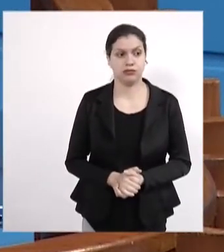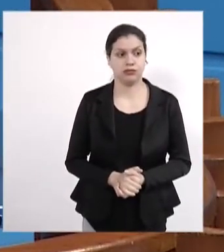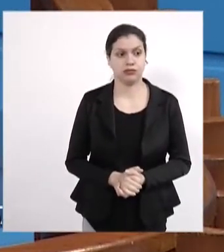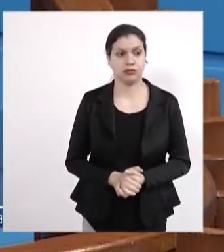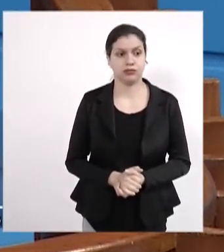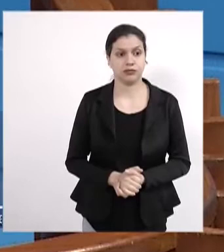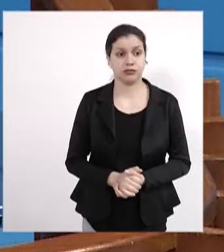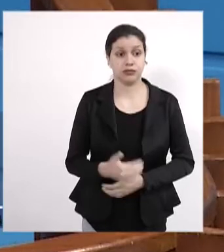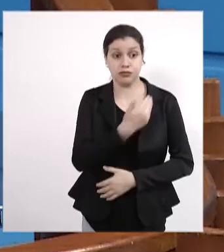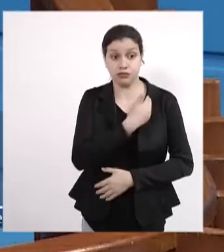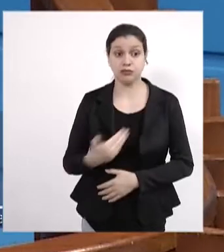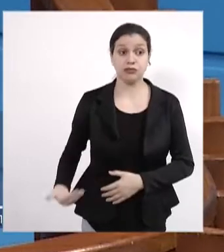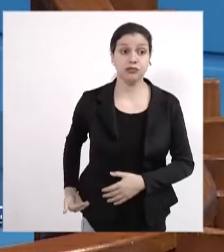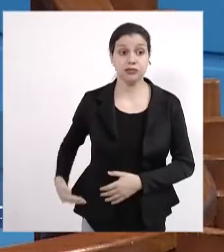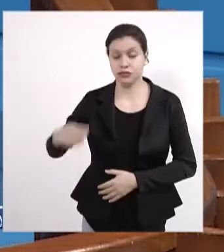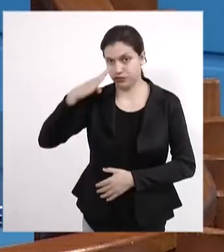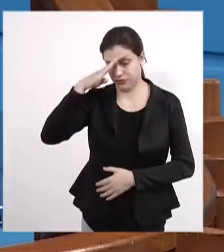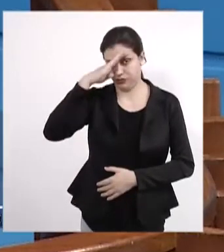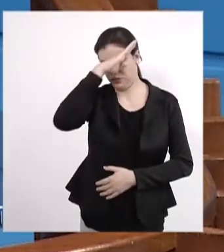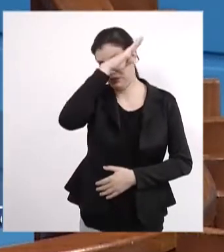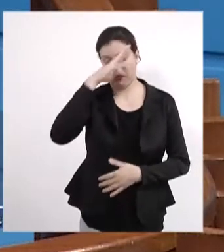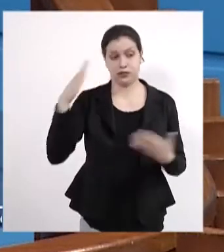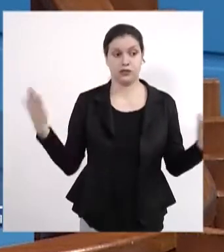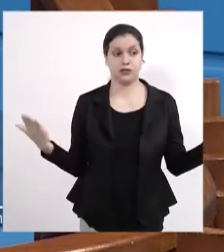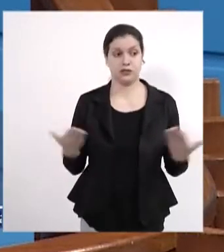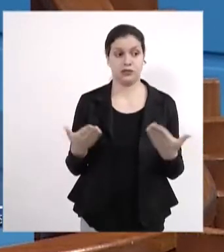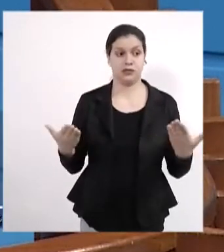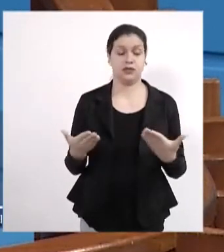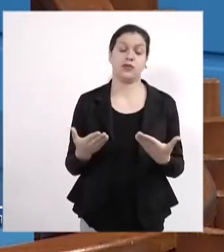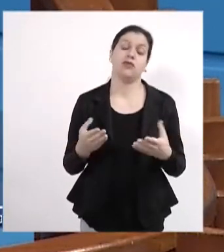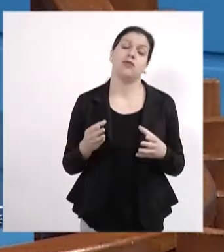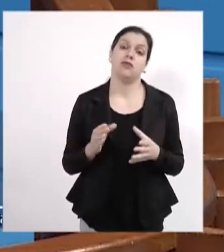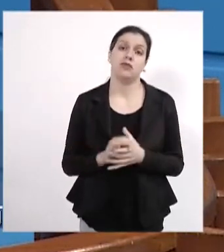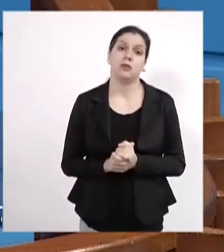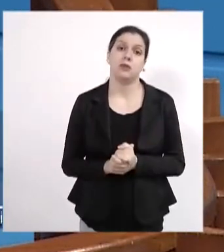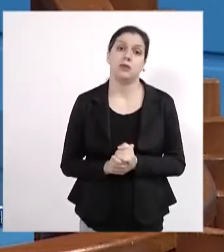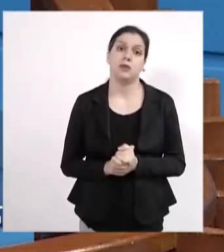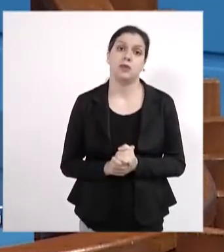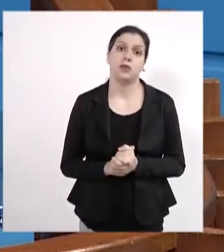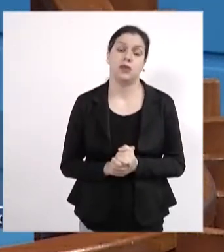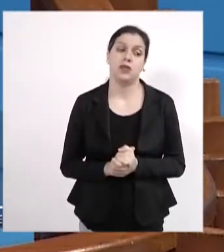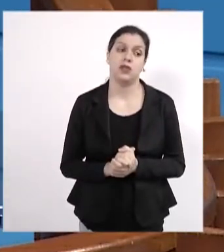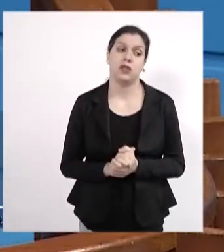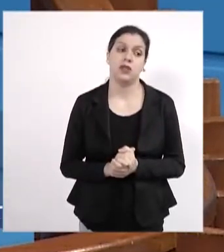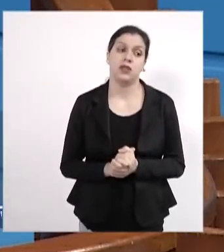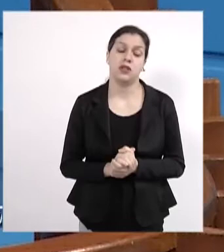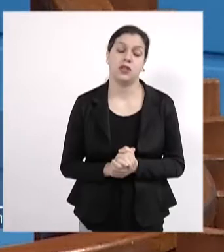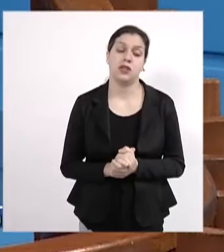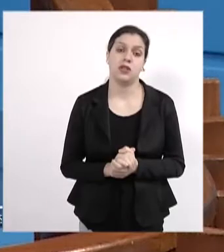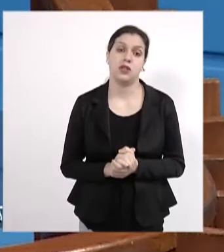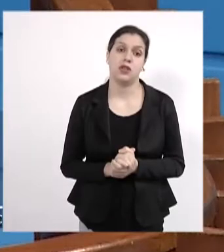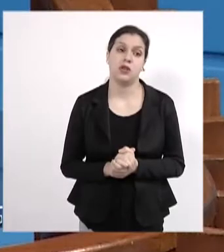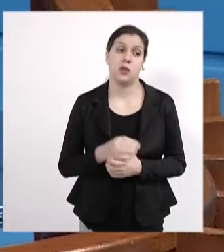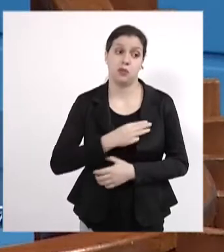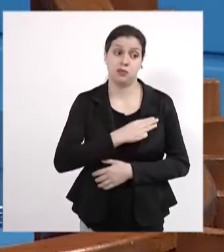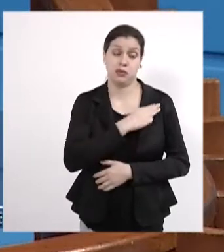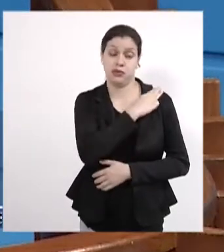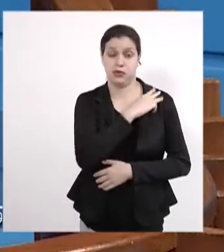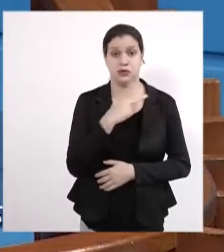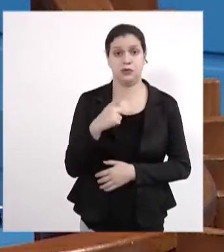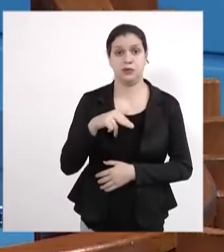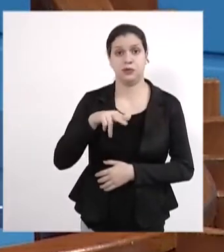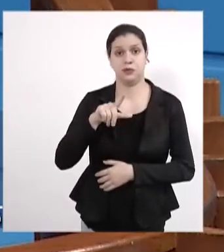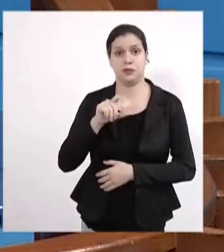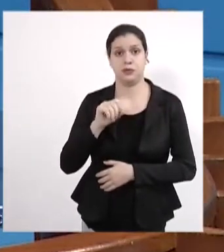O governo Bolsonaro, nesse pacote do Paulo Guedes, ele estabelece que se o